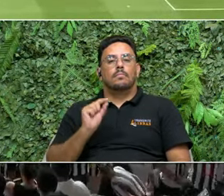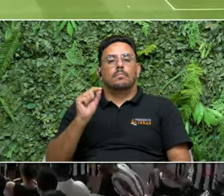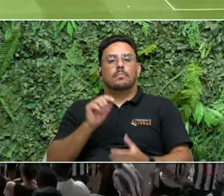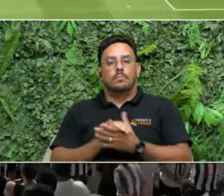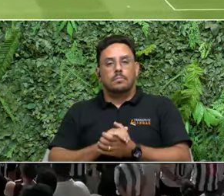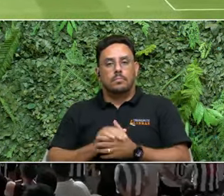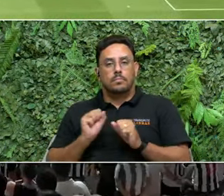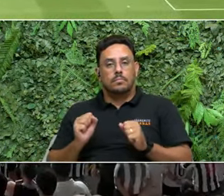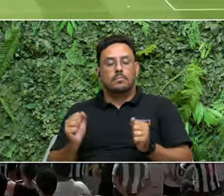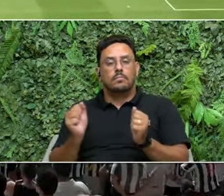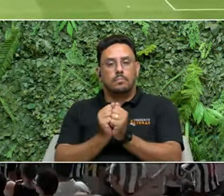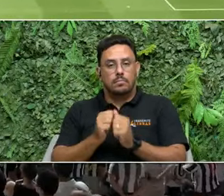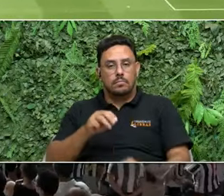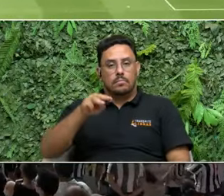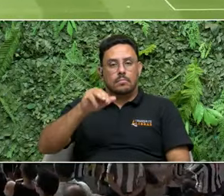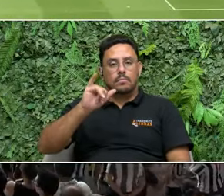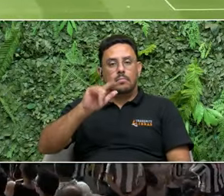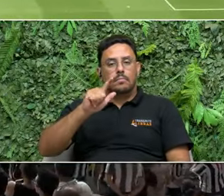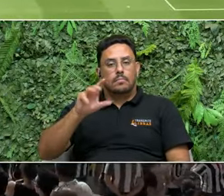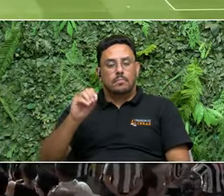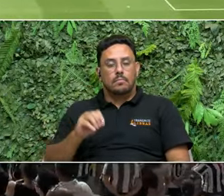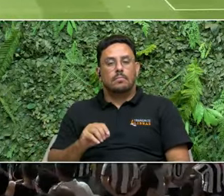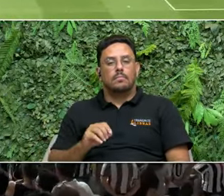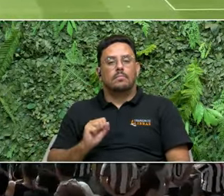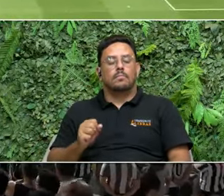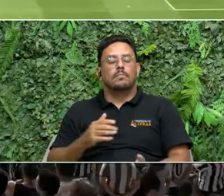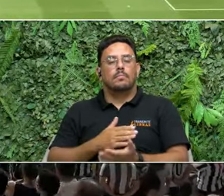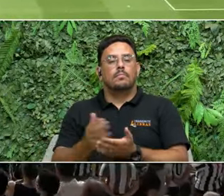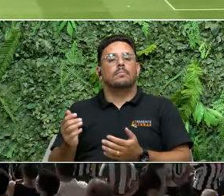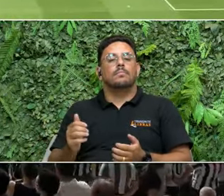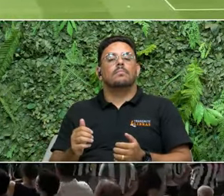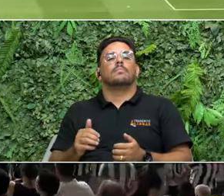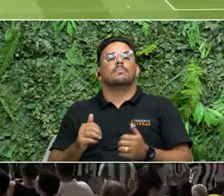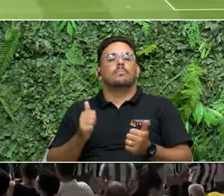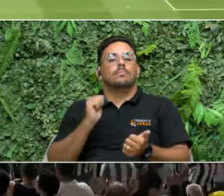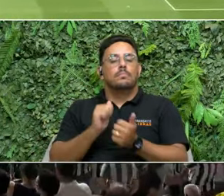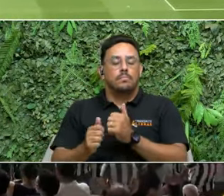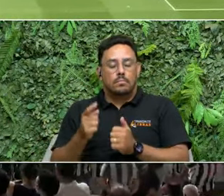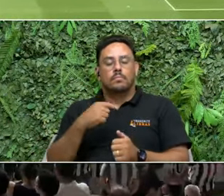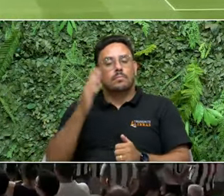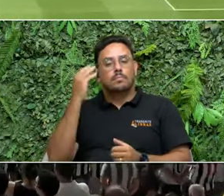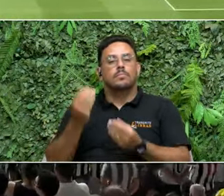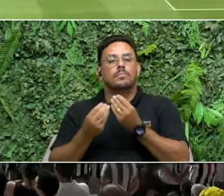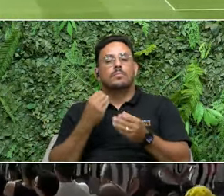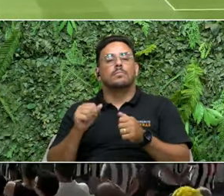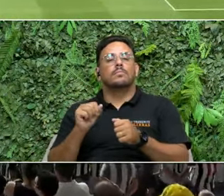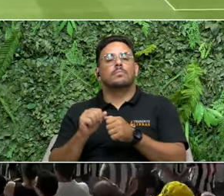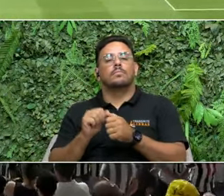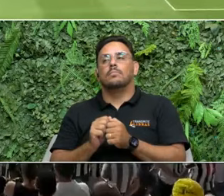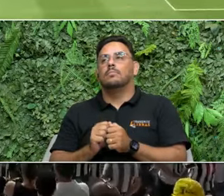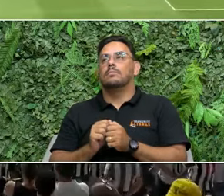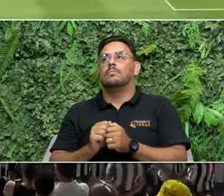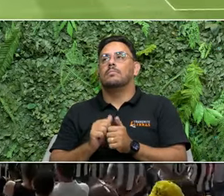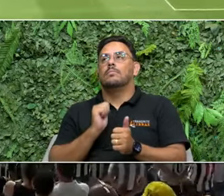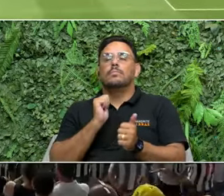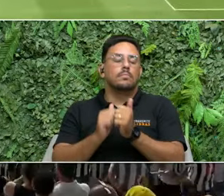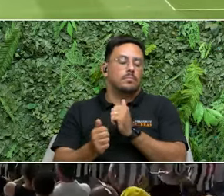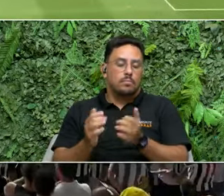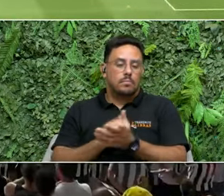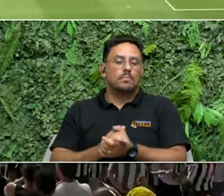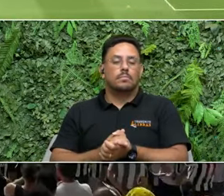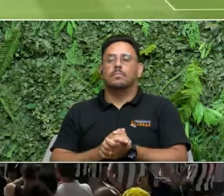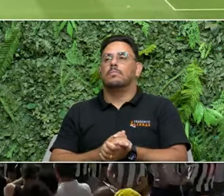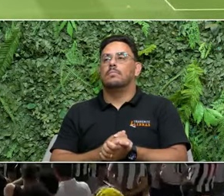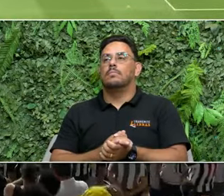com o Gabri milito e comece a jogar porque o contrato tá no fim aí a gente sabe como funciona esse tipo de jogador né